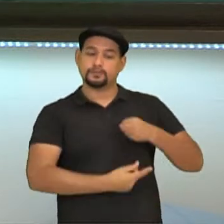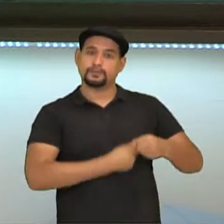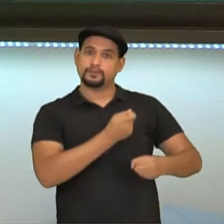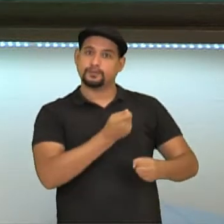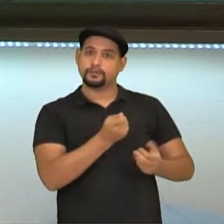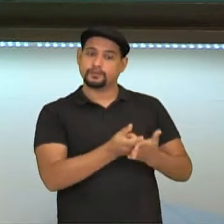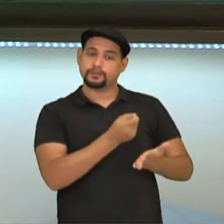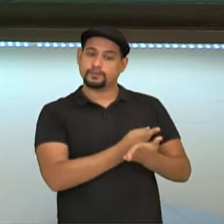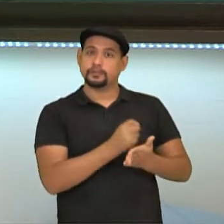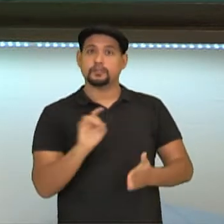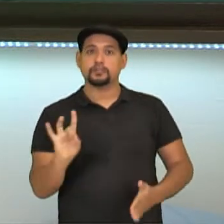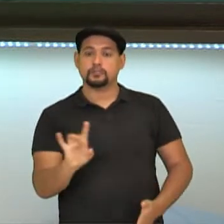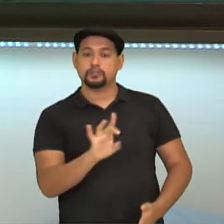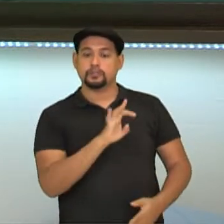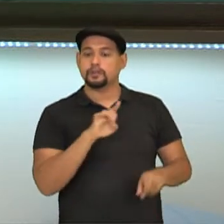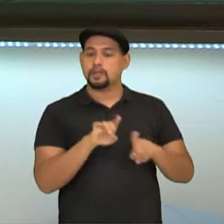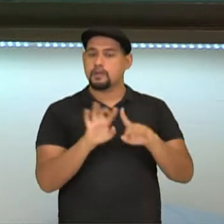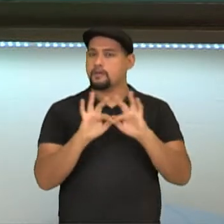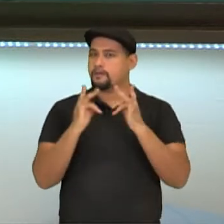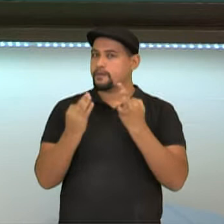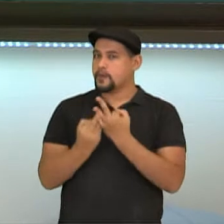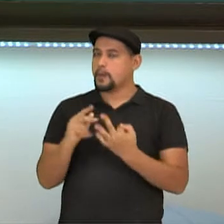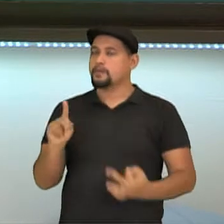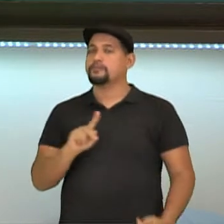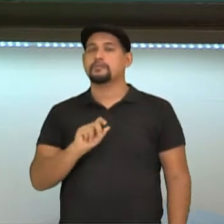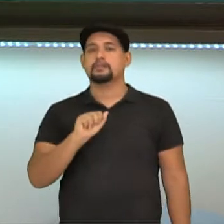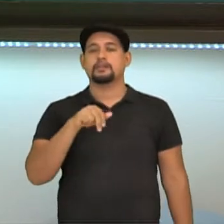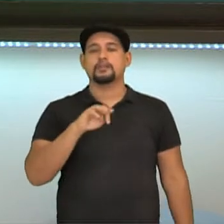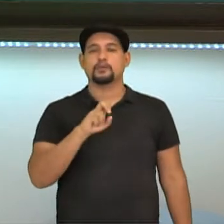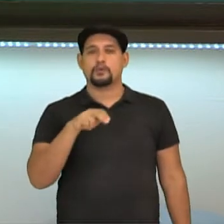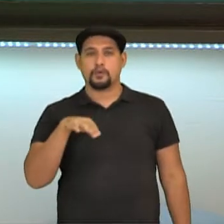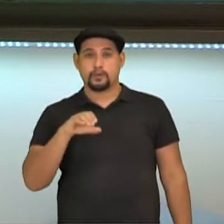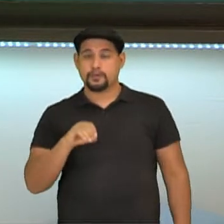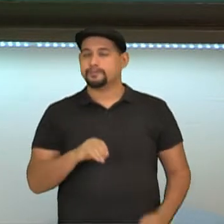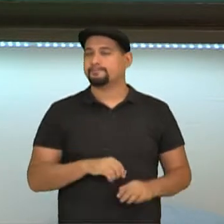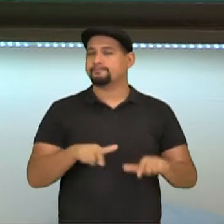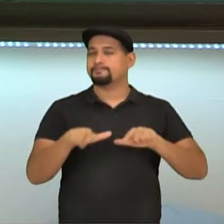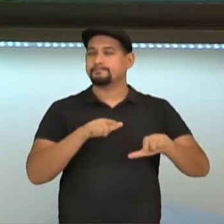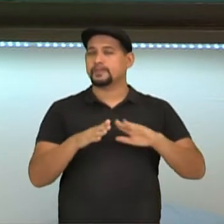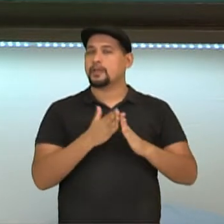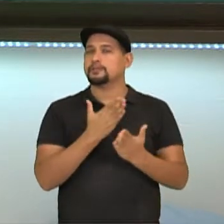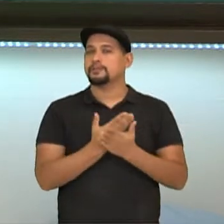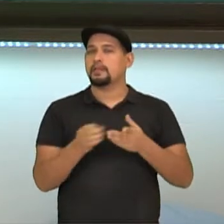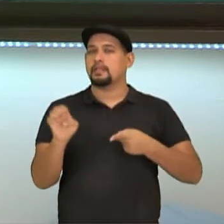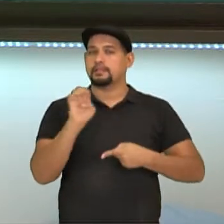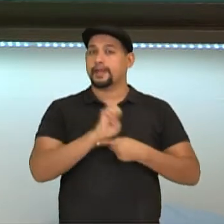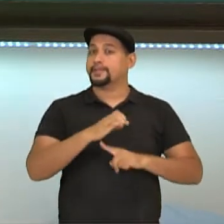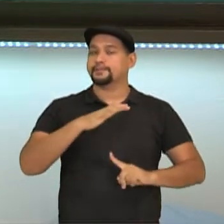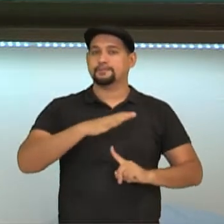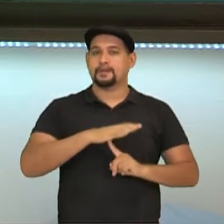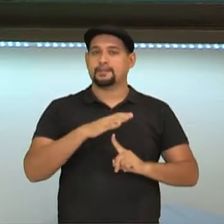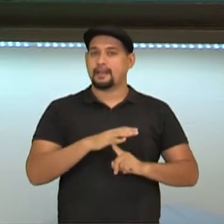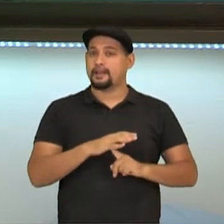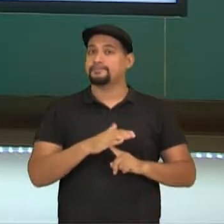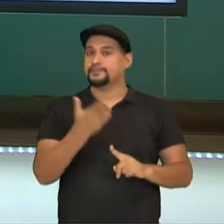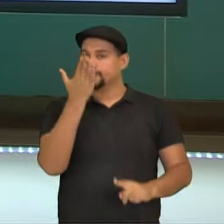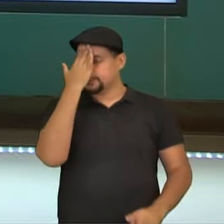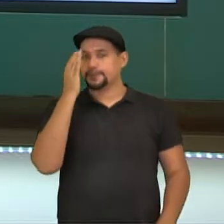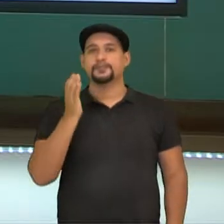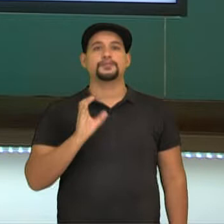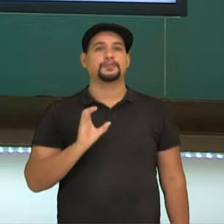e familiar. Eu sou o professor Tony, trabalho aqui no Colégio Estadual do Paraná, aqui em Curitiba. Então,